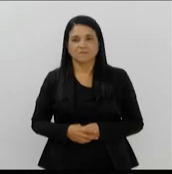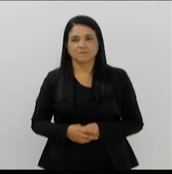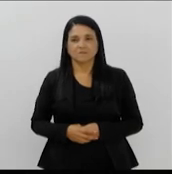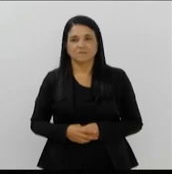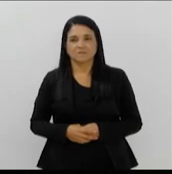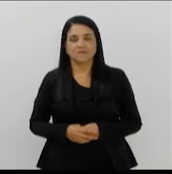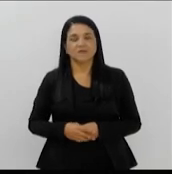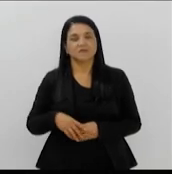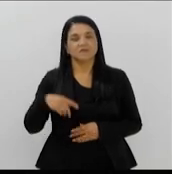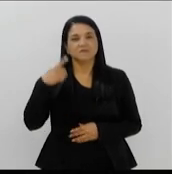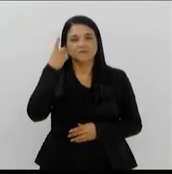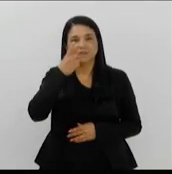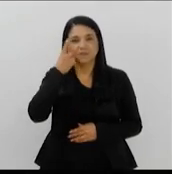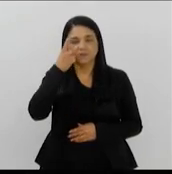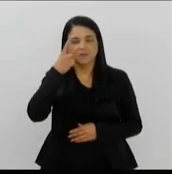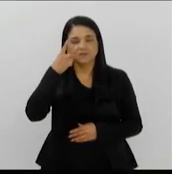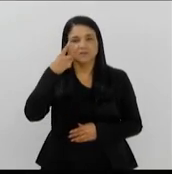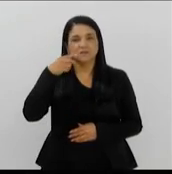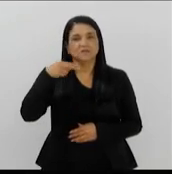deputada Tia Ju,